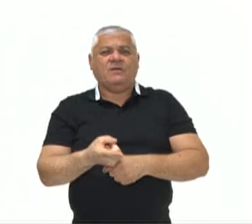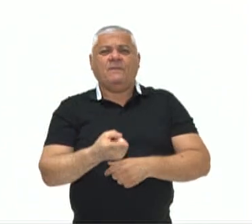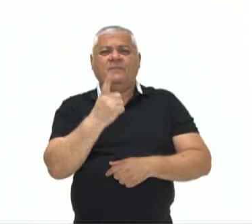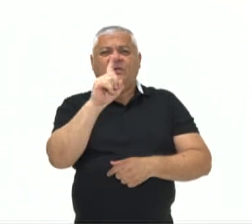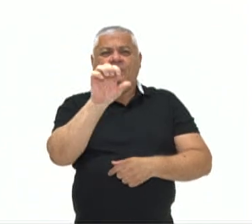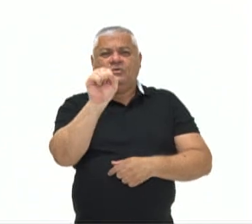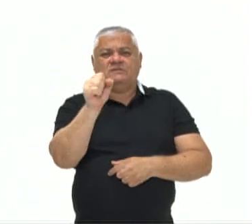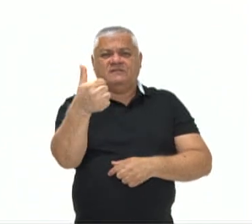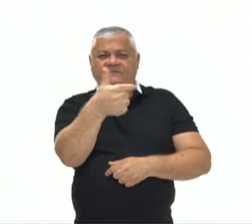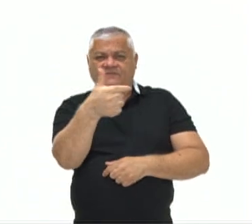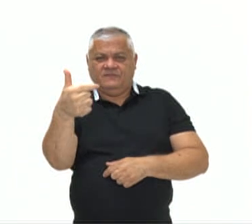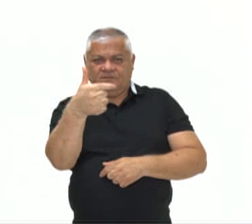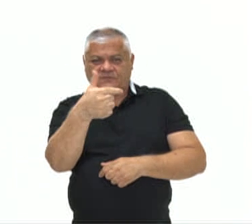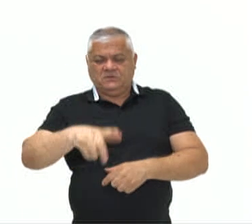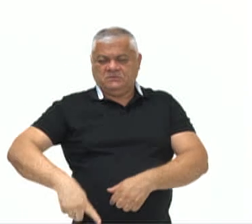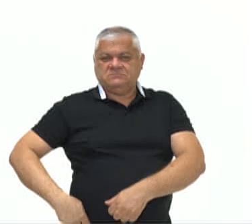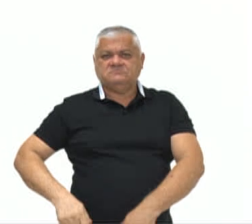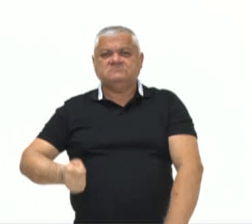1822.